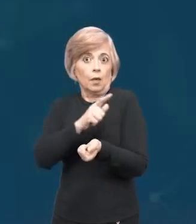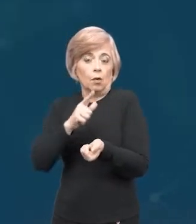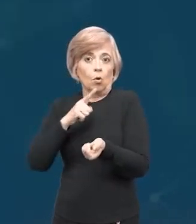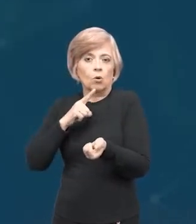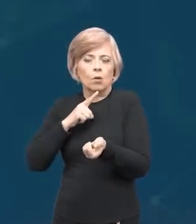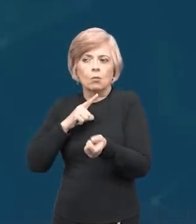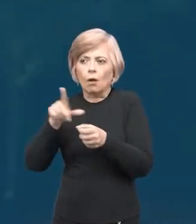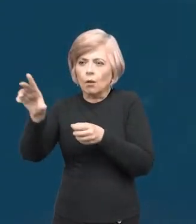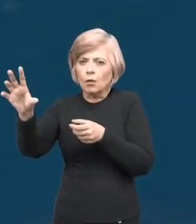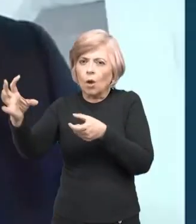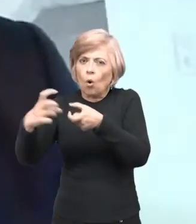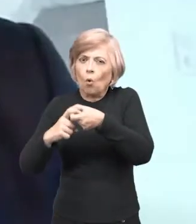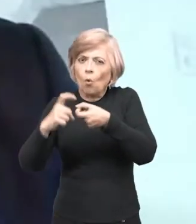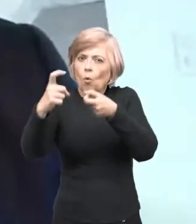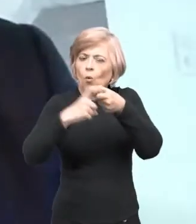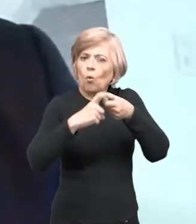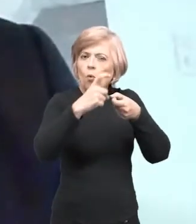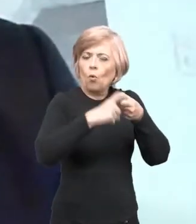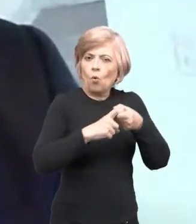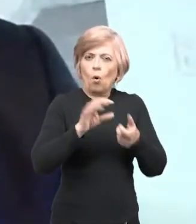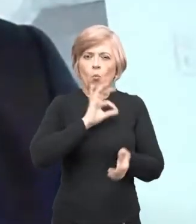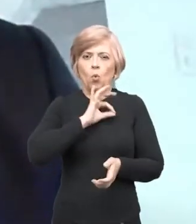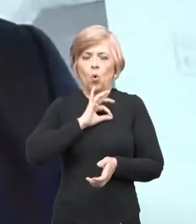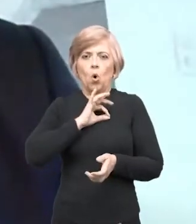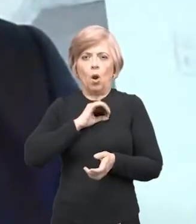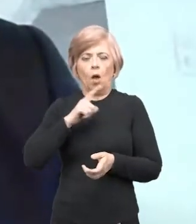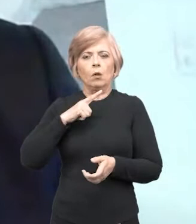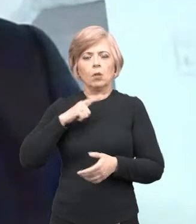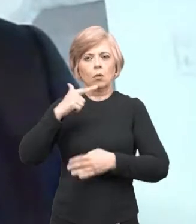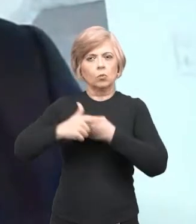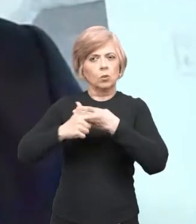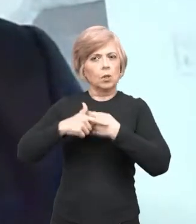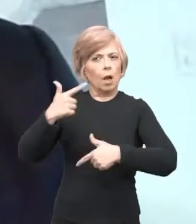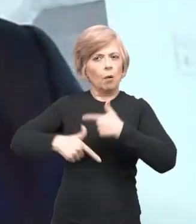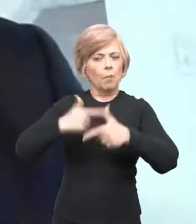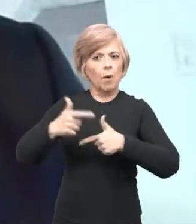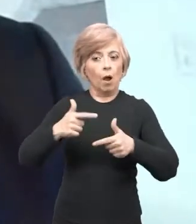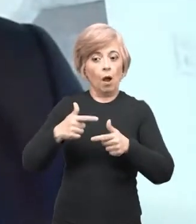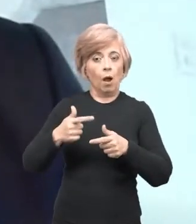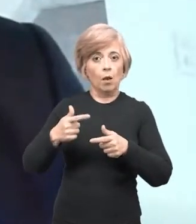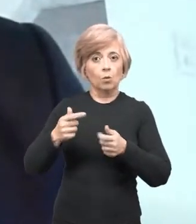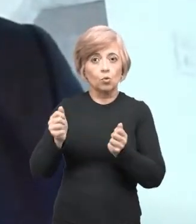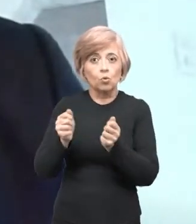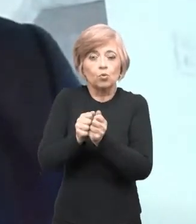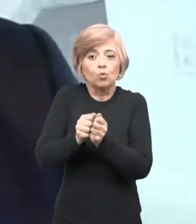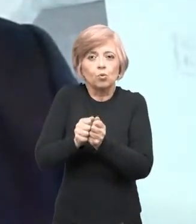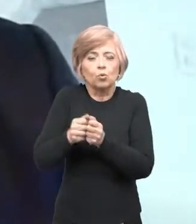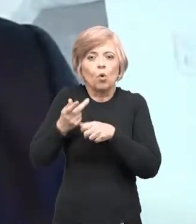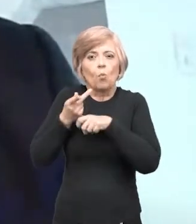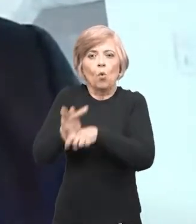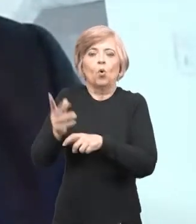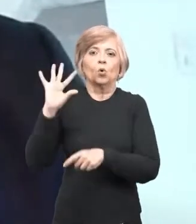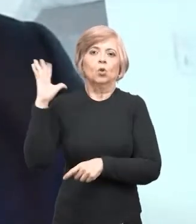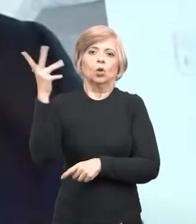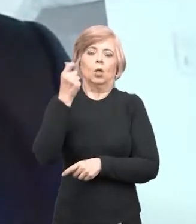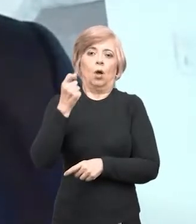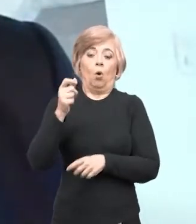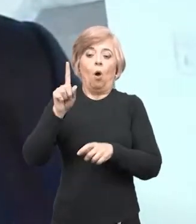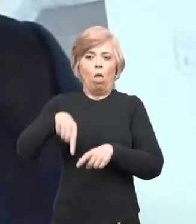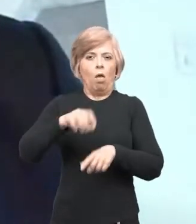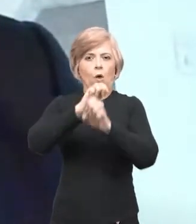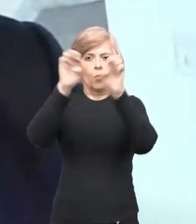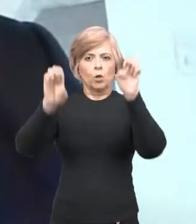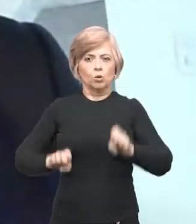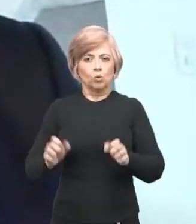agentes com foro, que trabalha diretamente com a atribuição originária do Procurador-Geral, uma estrutura da Polícia Civil que